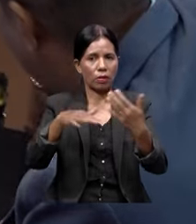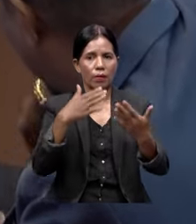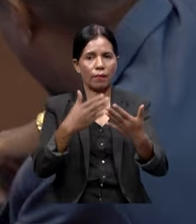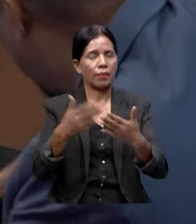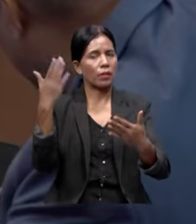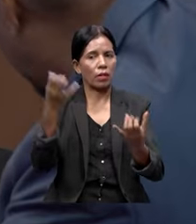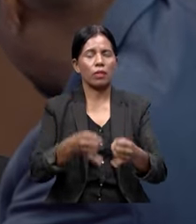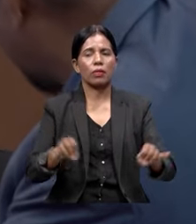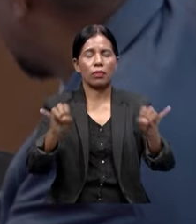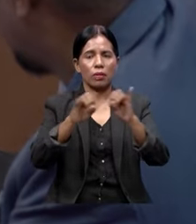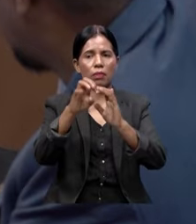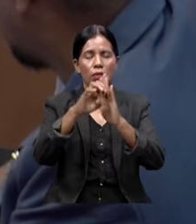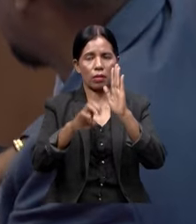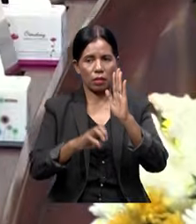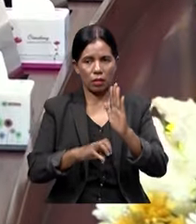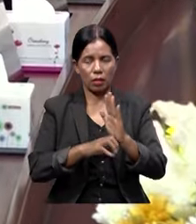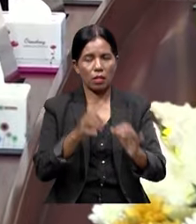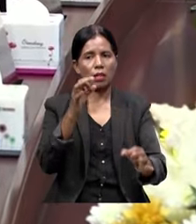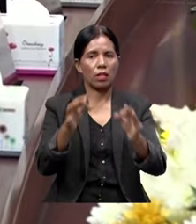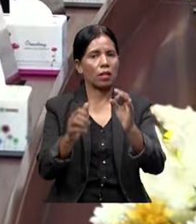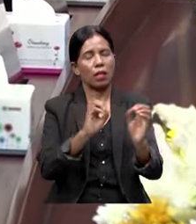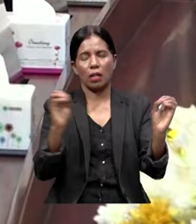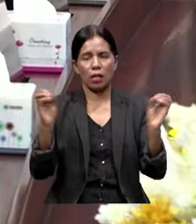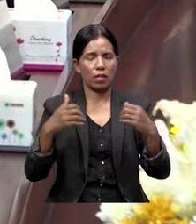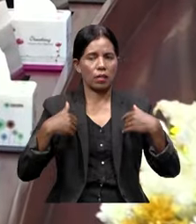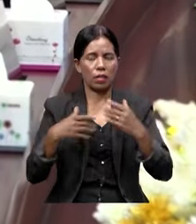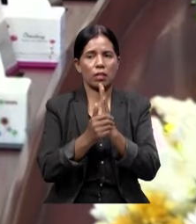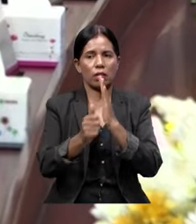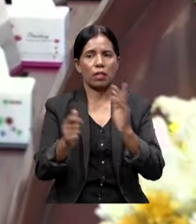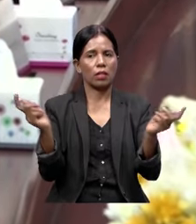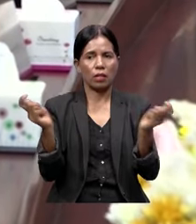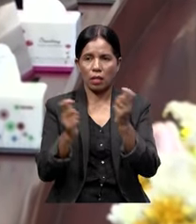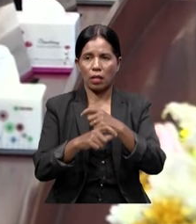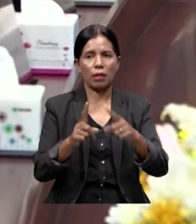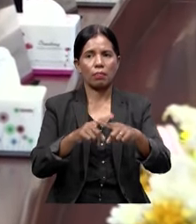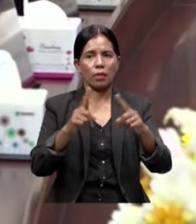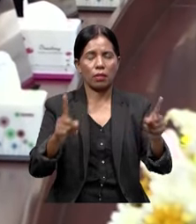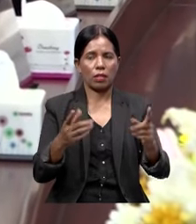a instituição no estado, nune karik balu la iha duni kapasidade sai troca, mai be